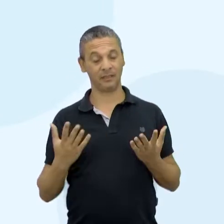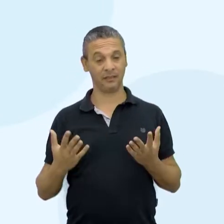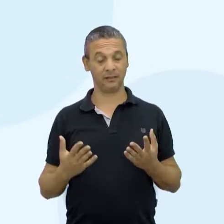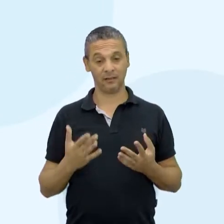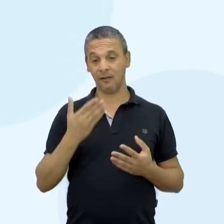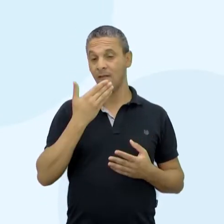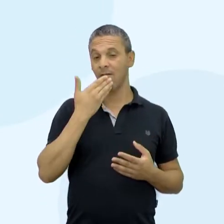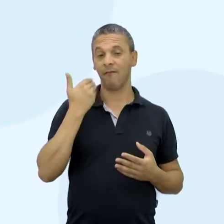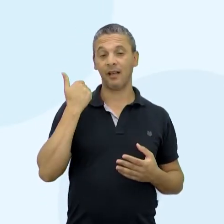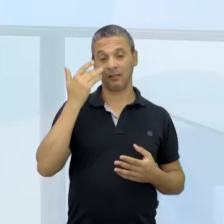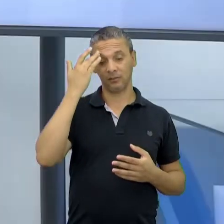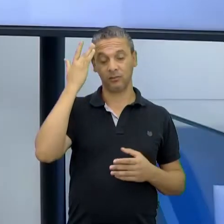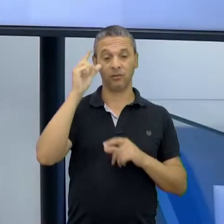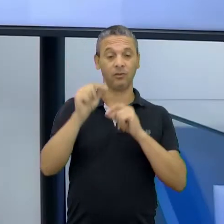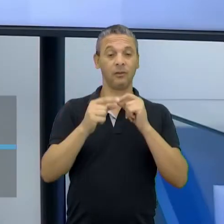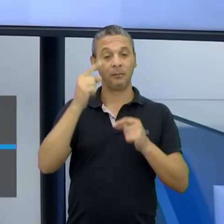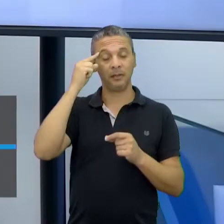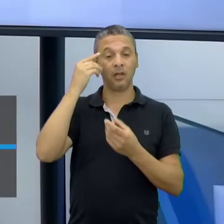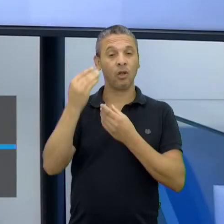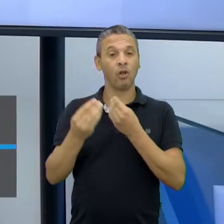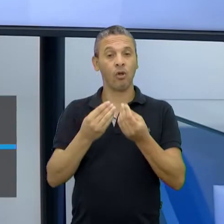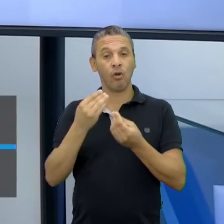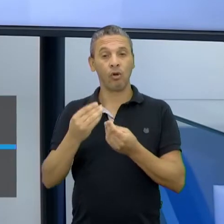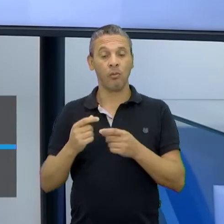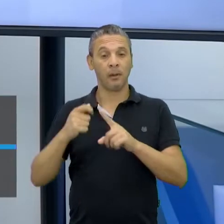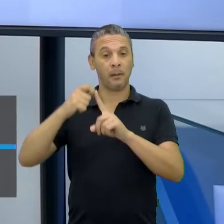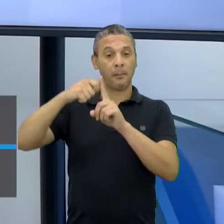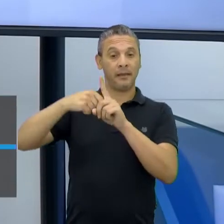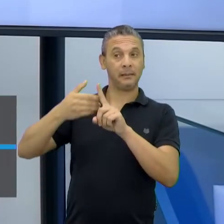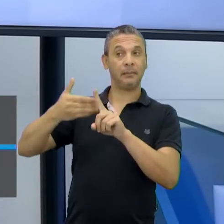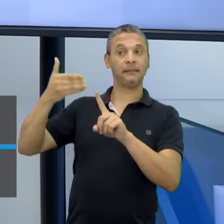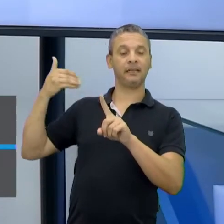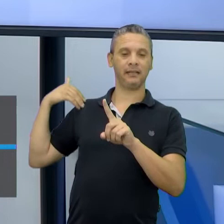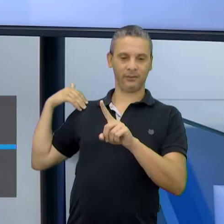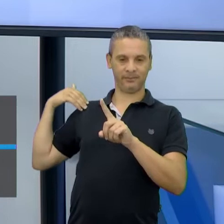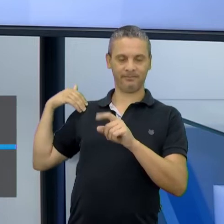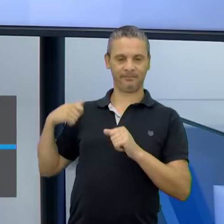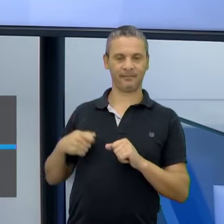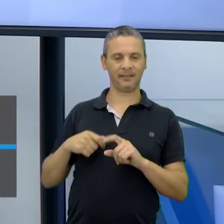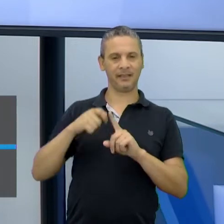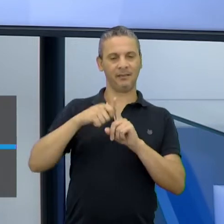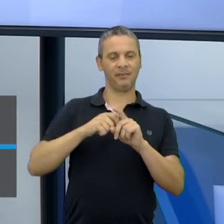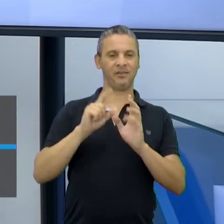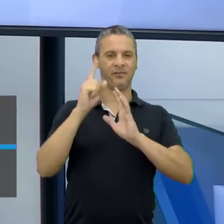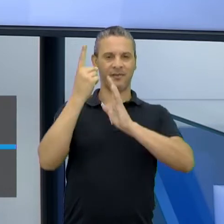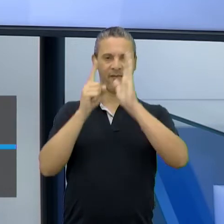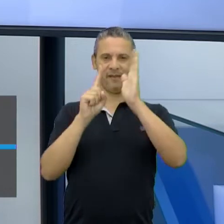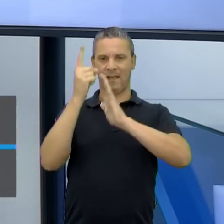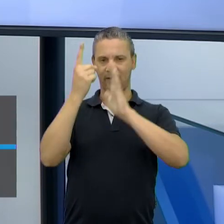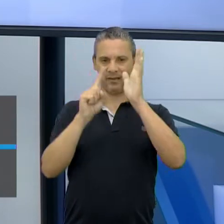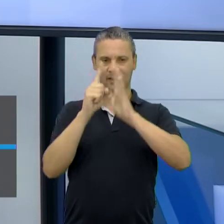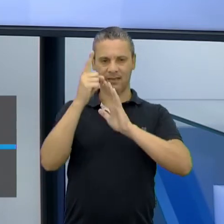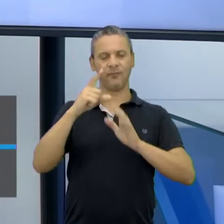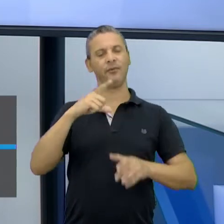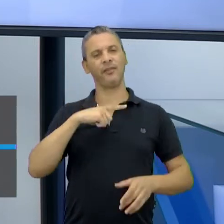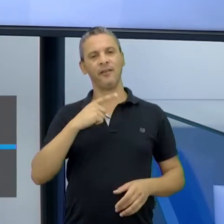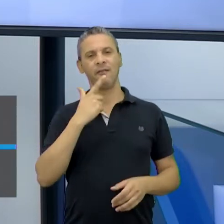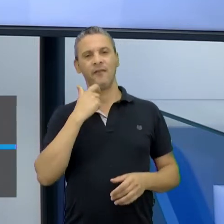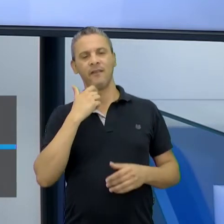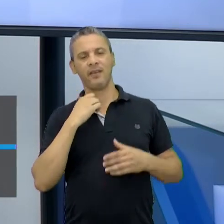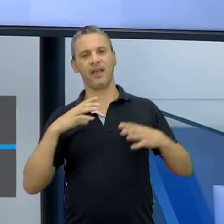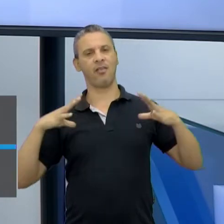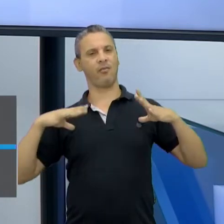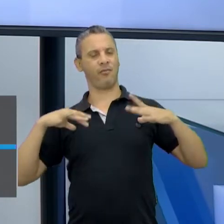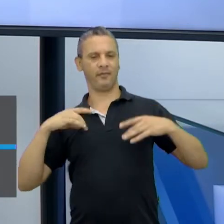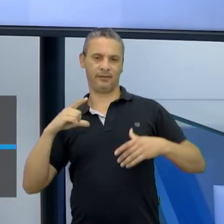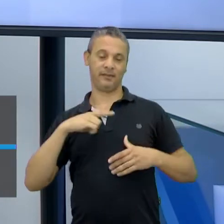coisa mais fácil, eu pensei da gente fazer só do mês passado. Então, vamos pensar no mês de fevereiro, que teve até um feriadinho, né? A gente pode